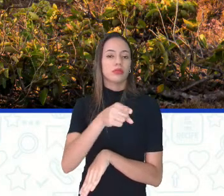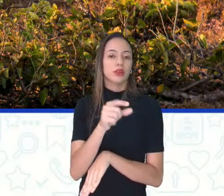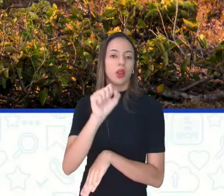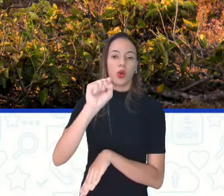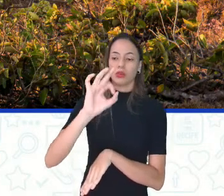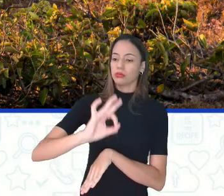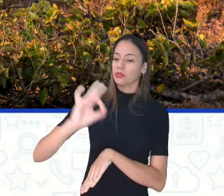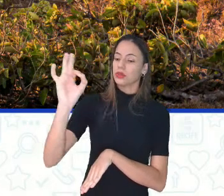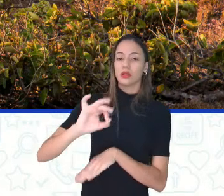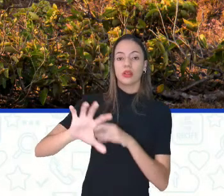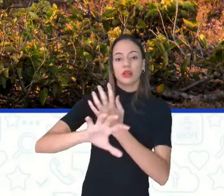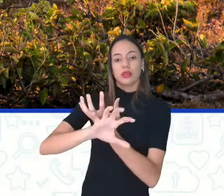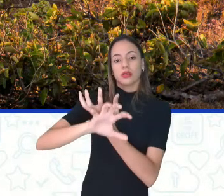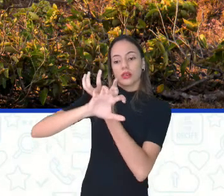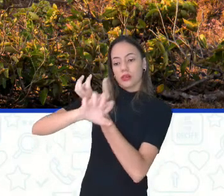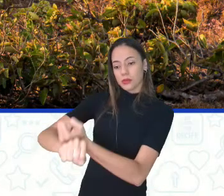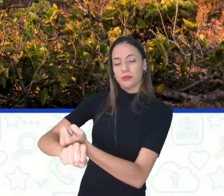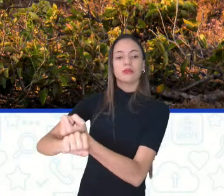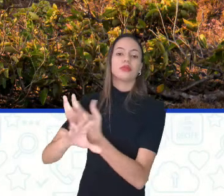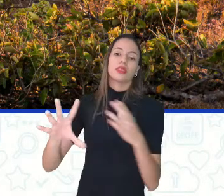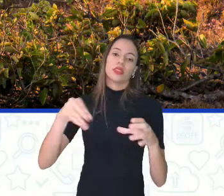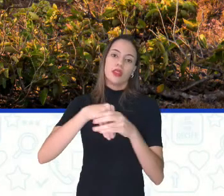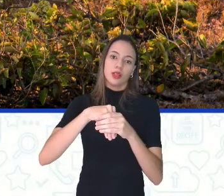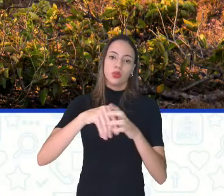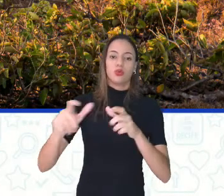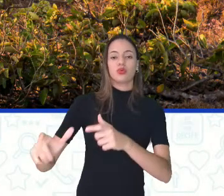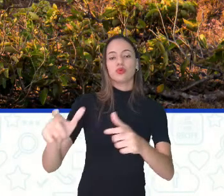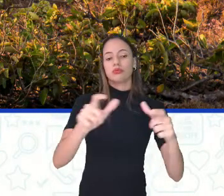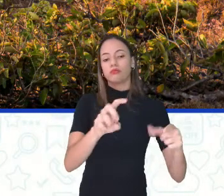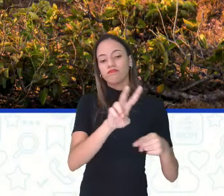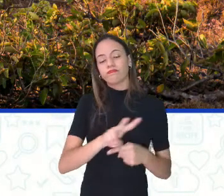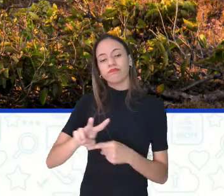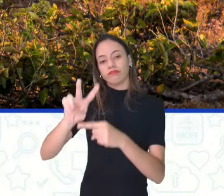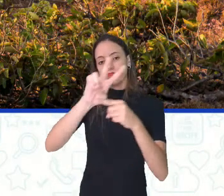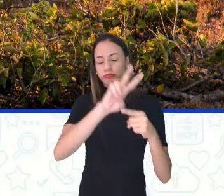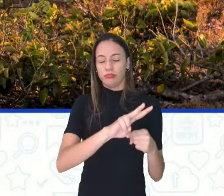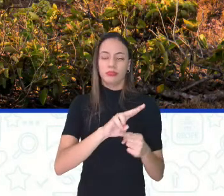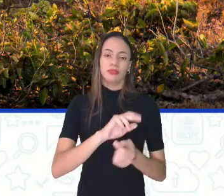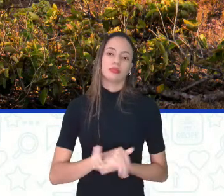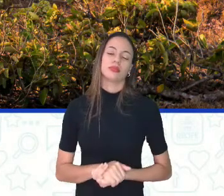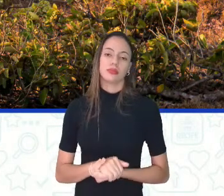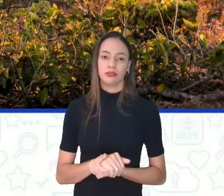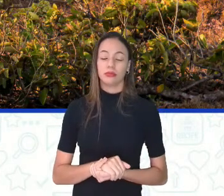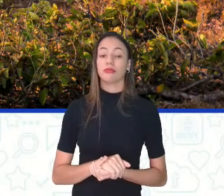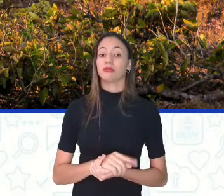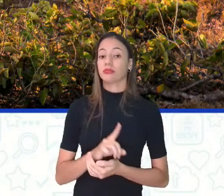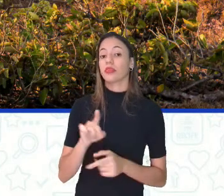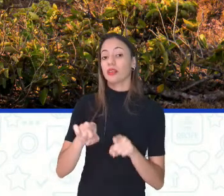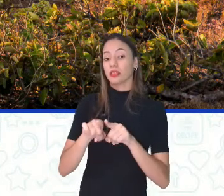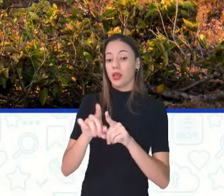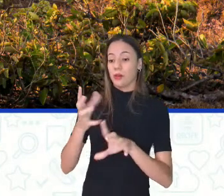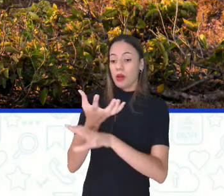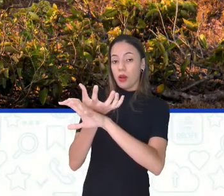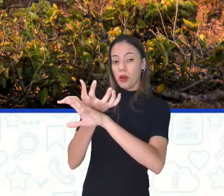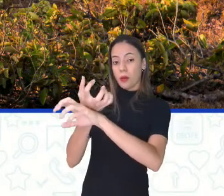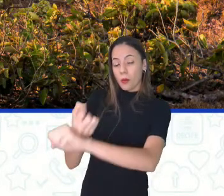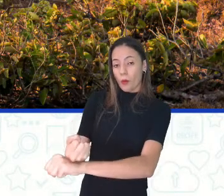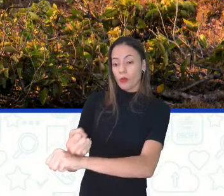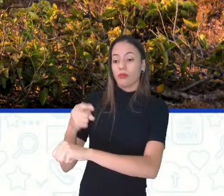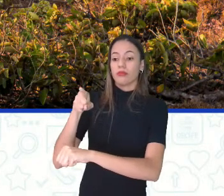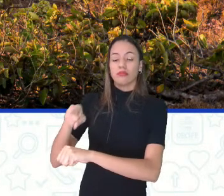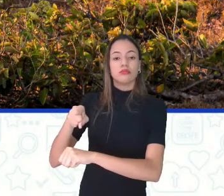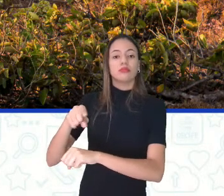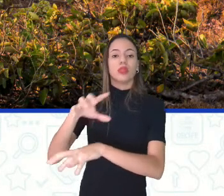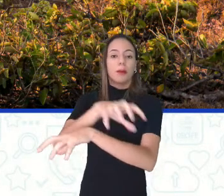da caatinga está dentro aí de unidades de conservação, né? E a caatinga também é outro ecossistema que sofre, é